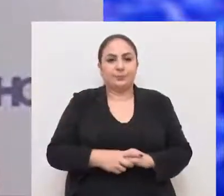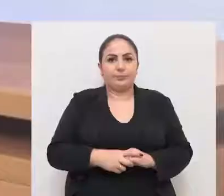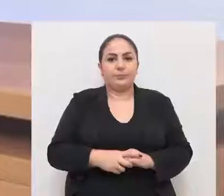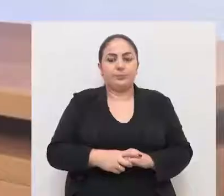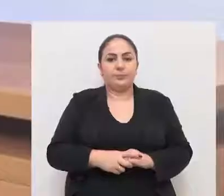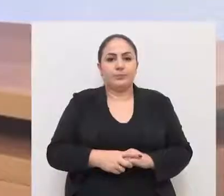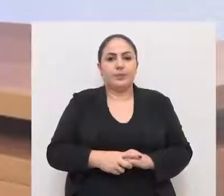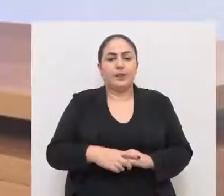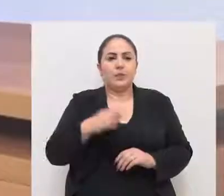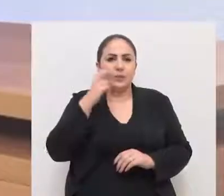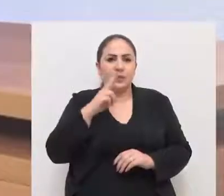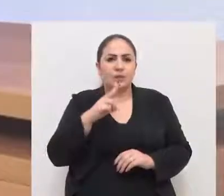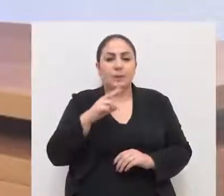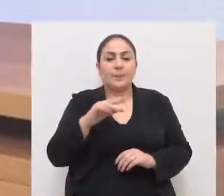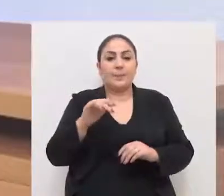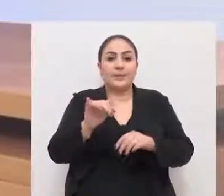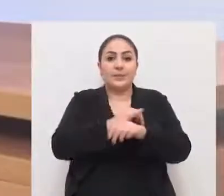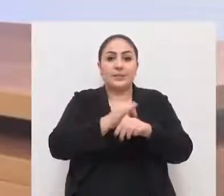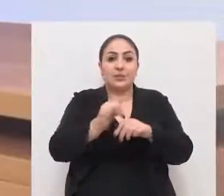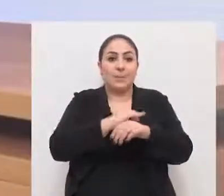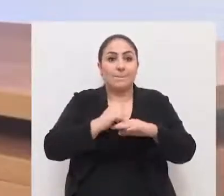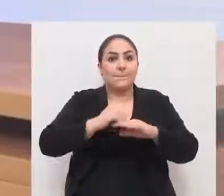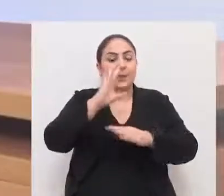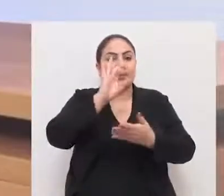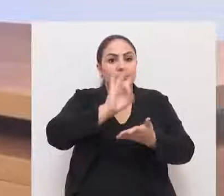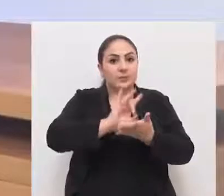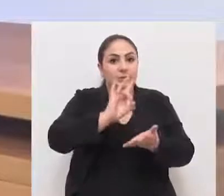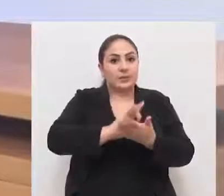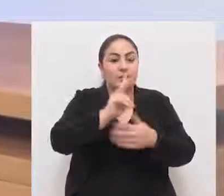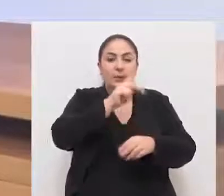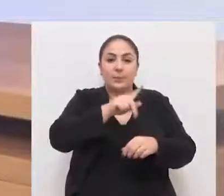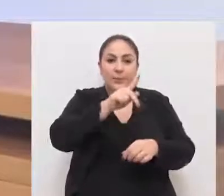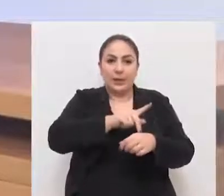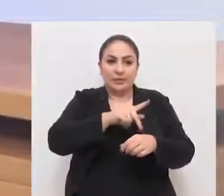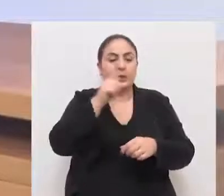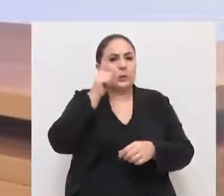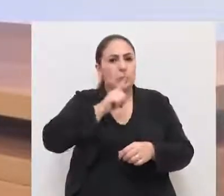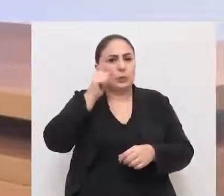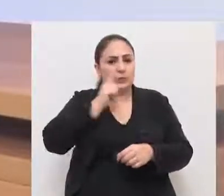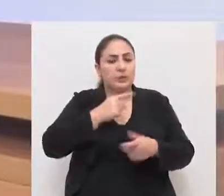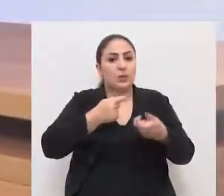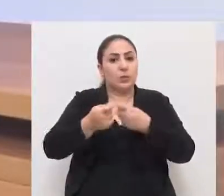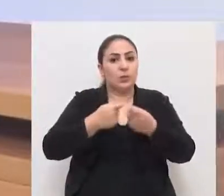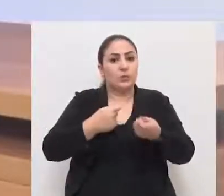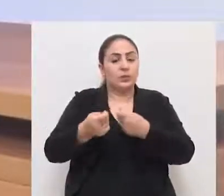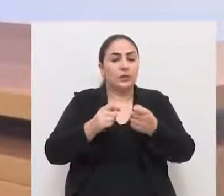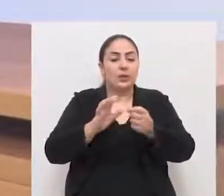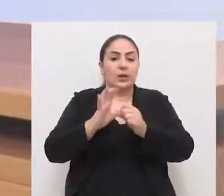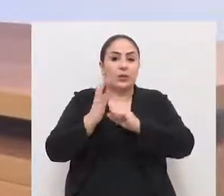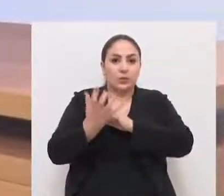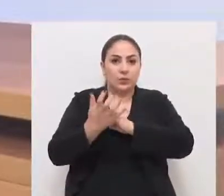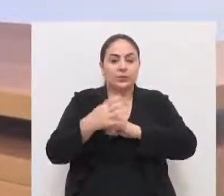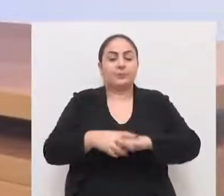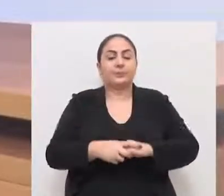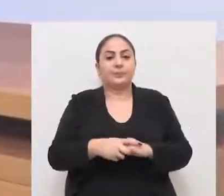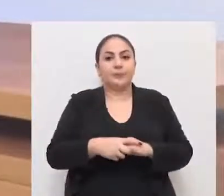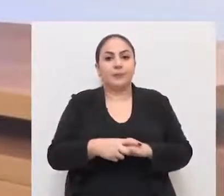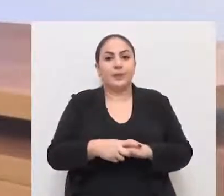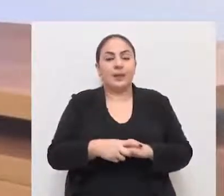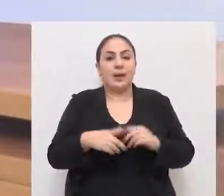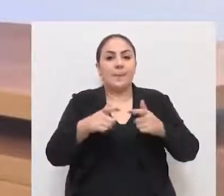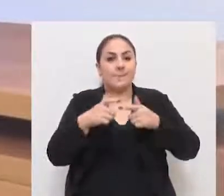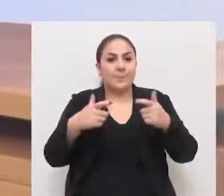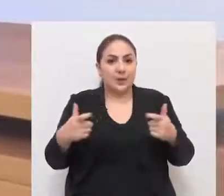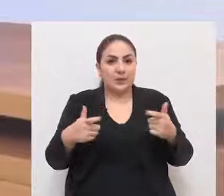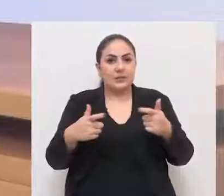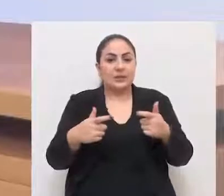possível. Considerada uma das estratégias mais eficazes em países que conseguiram controlar a pandemia de